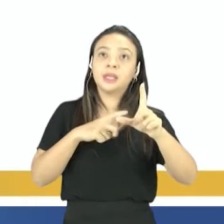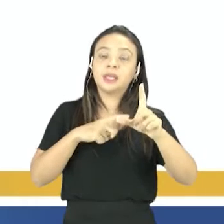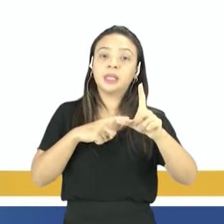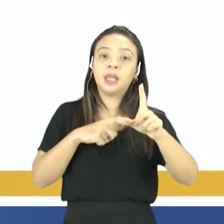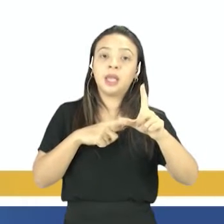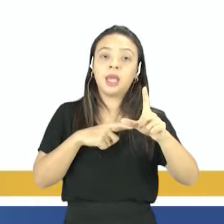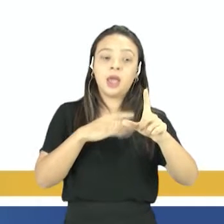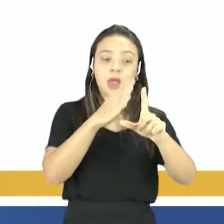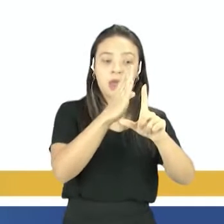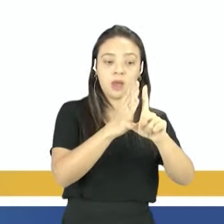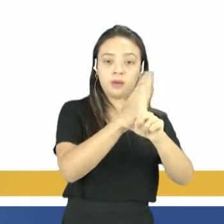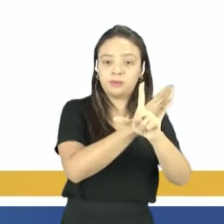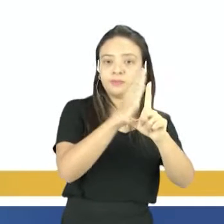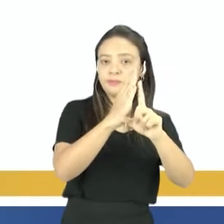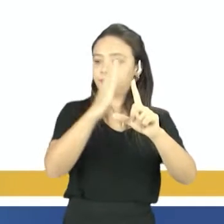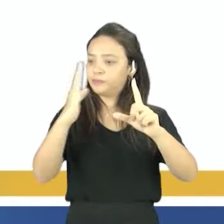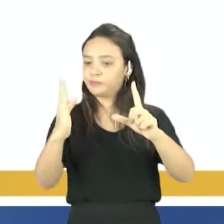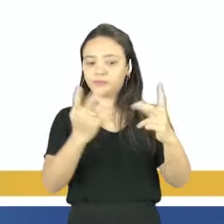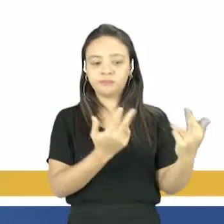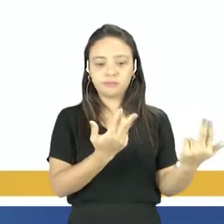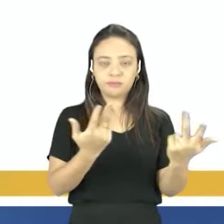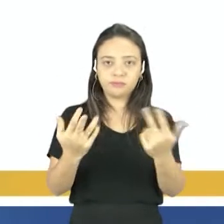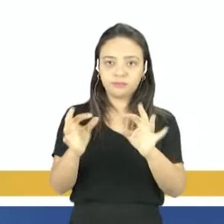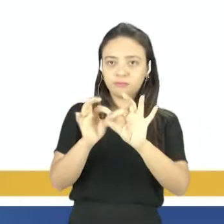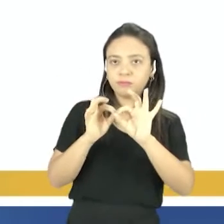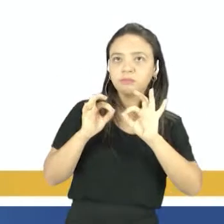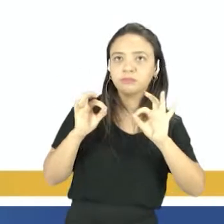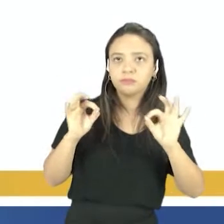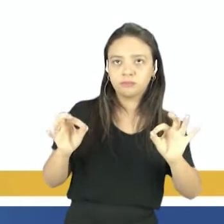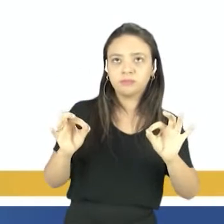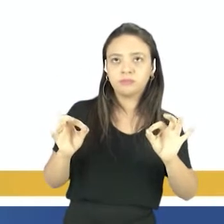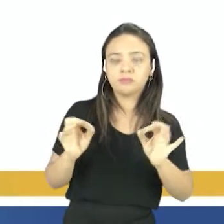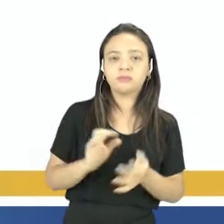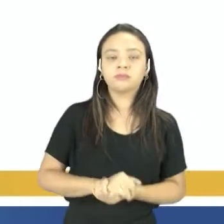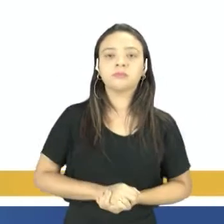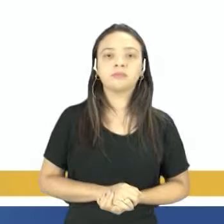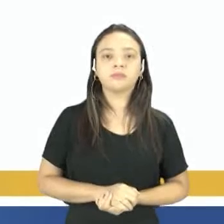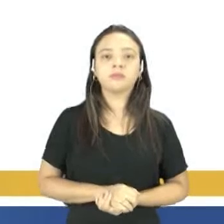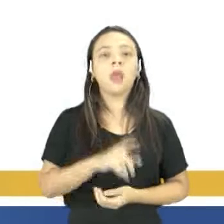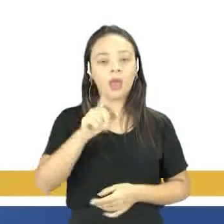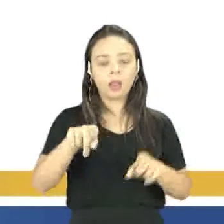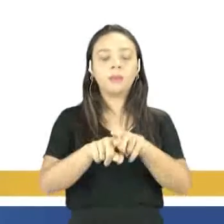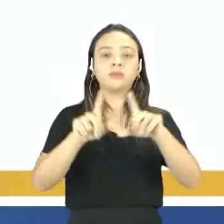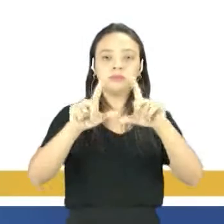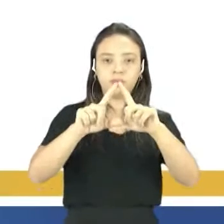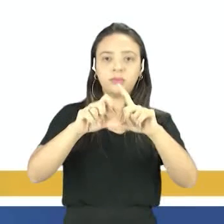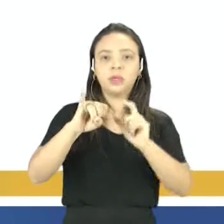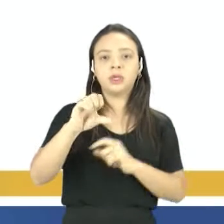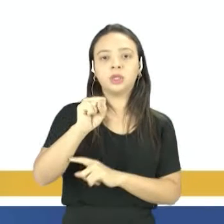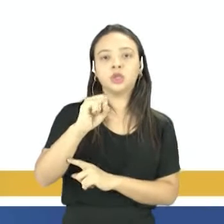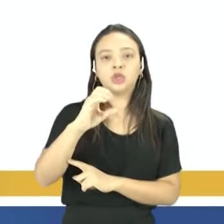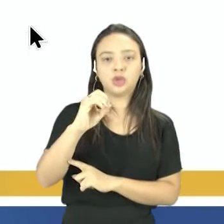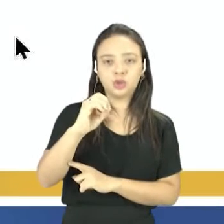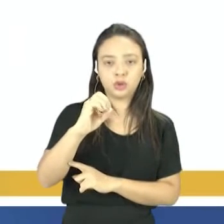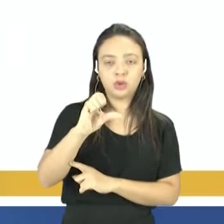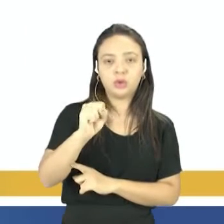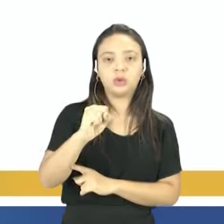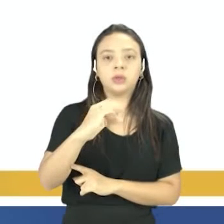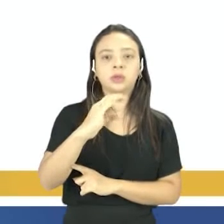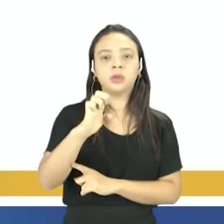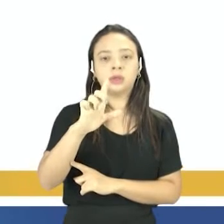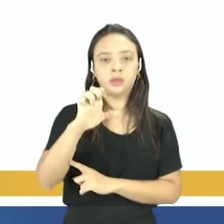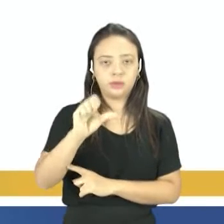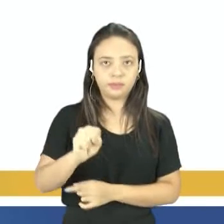mesma medida desse, portanto, essa secção aqui seria um triângulo isósceles. Então podemos, em um cone